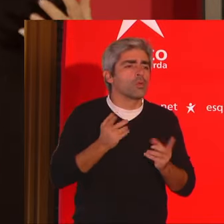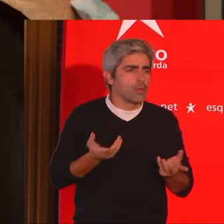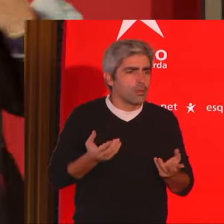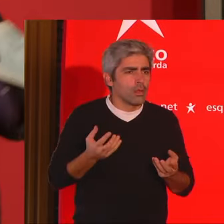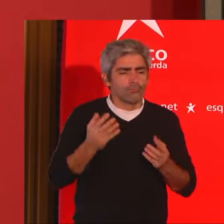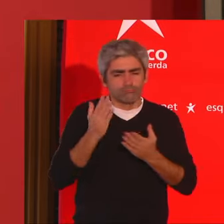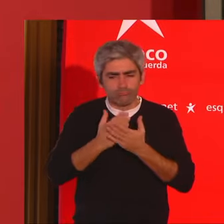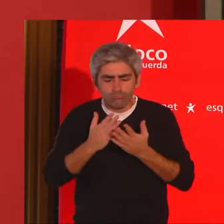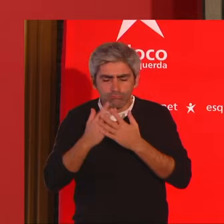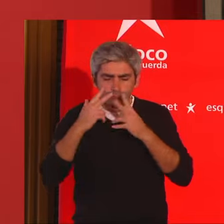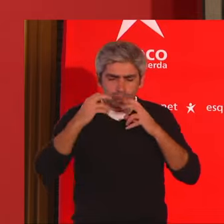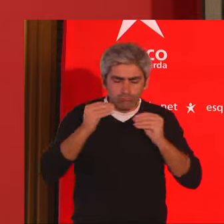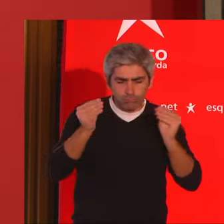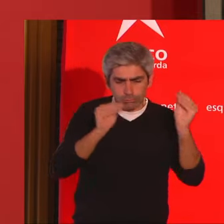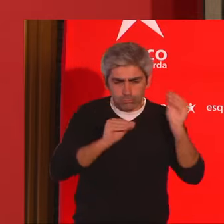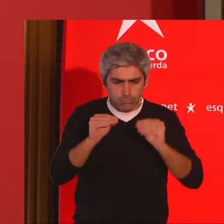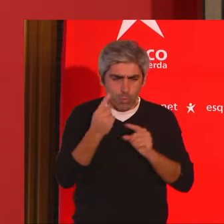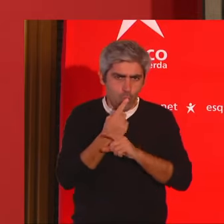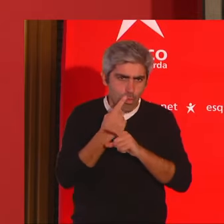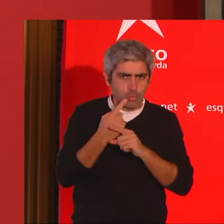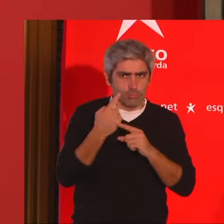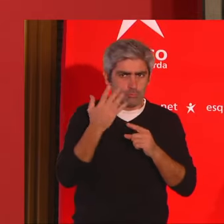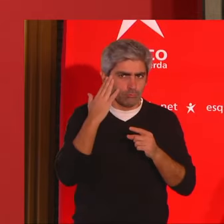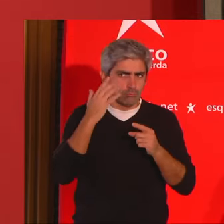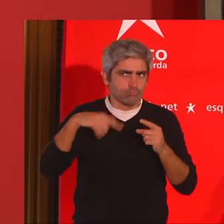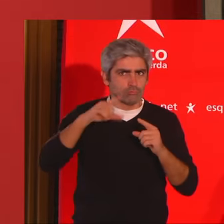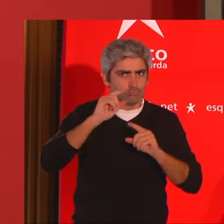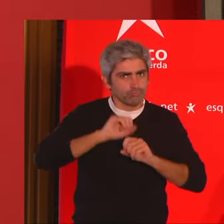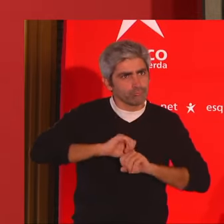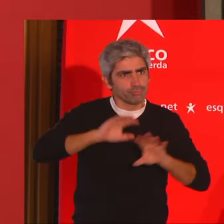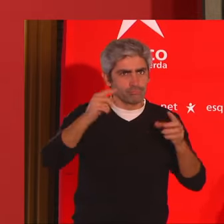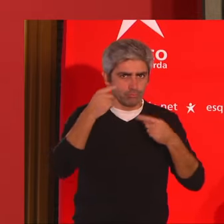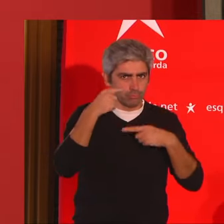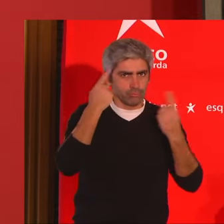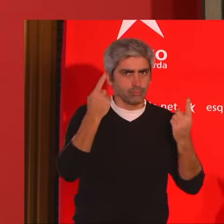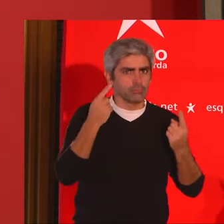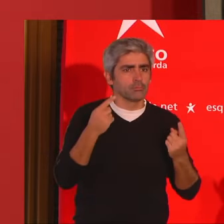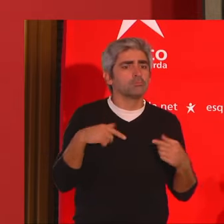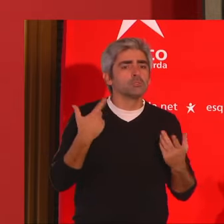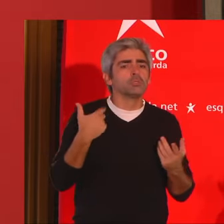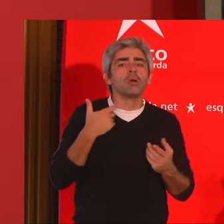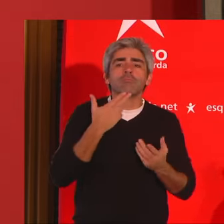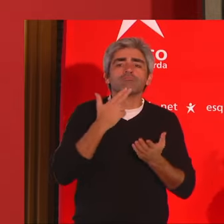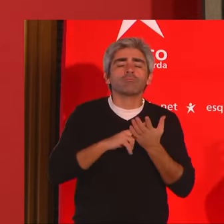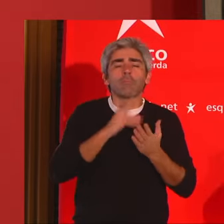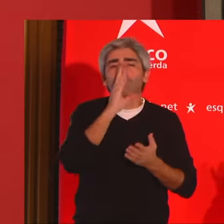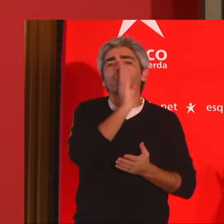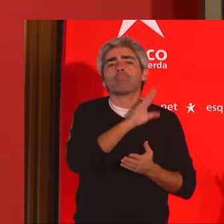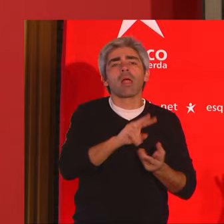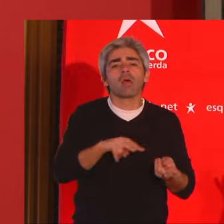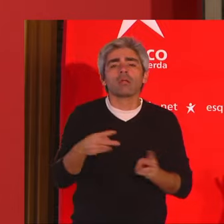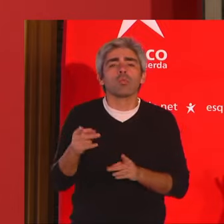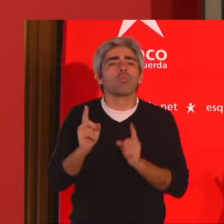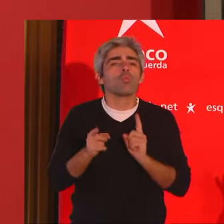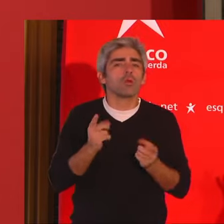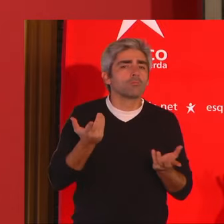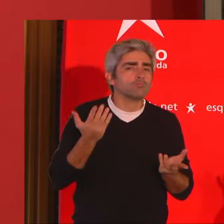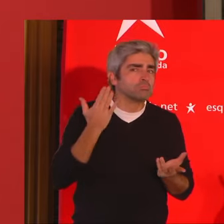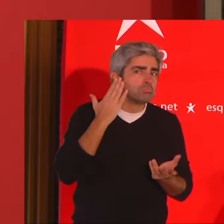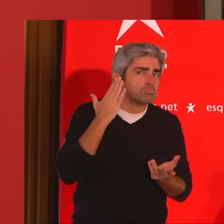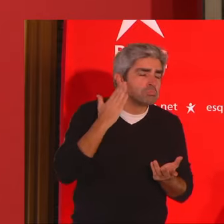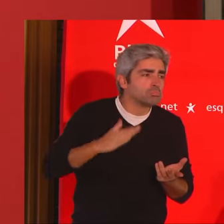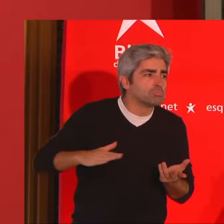formalmente e significativamente anunciado ao país? Eu não tenho conhecimento que tenha havido uma única